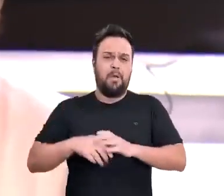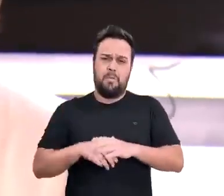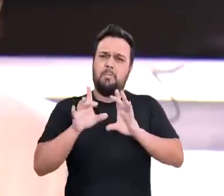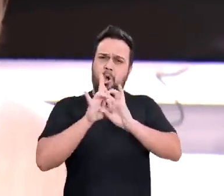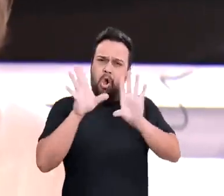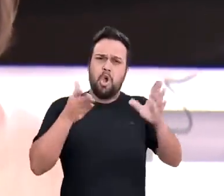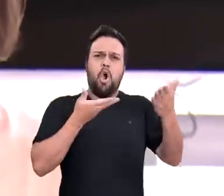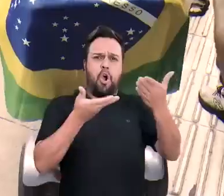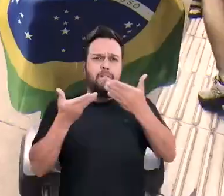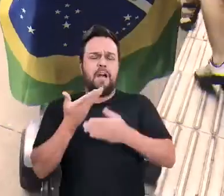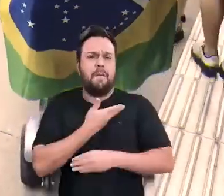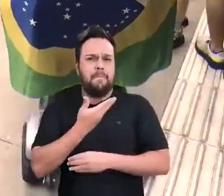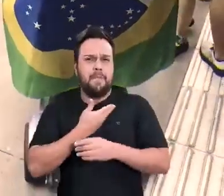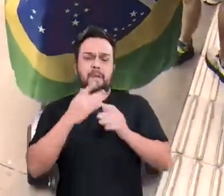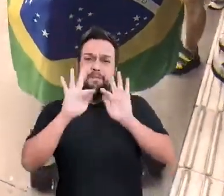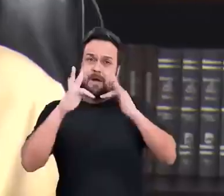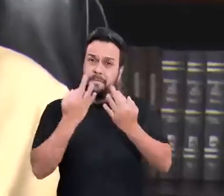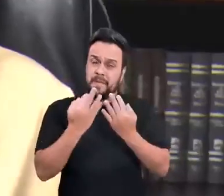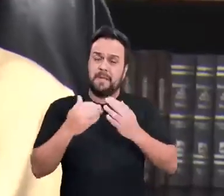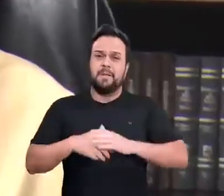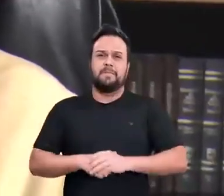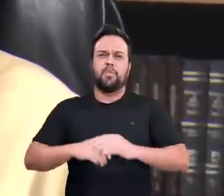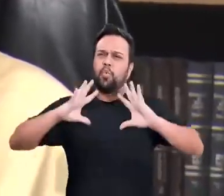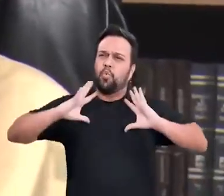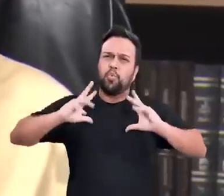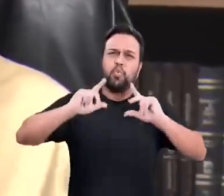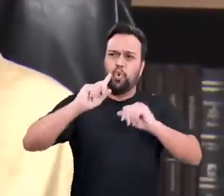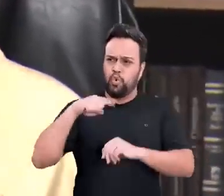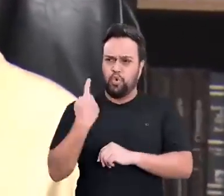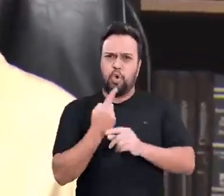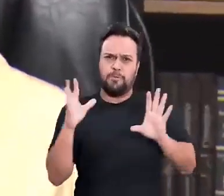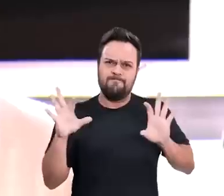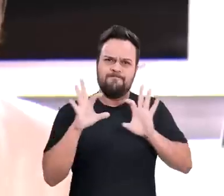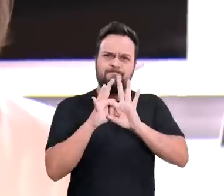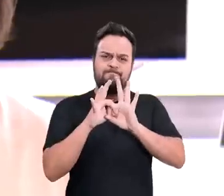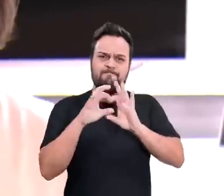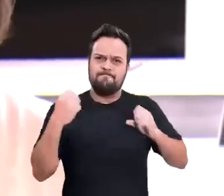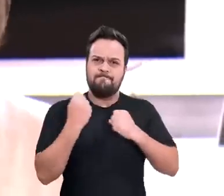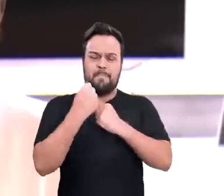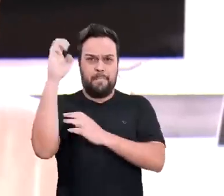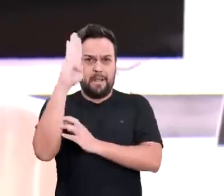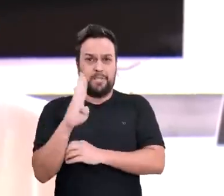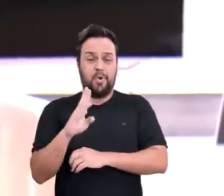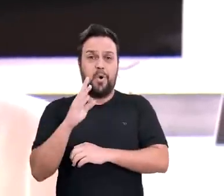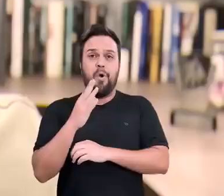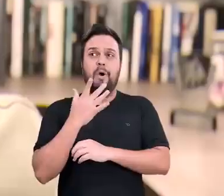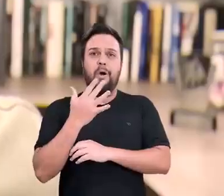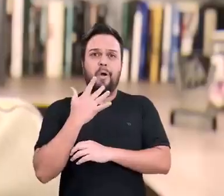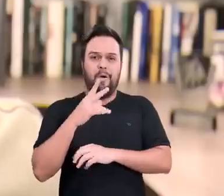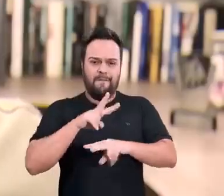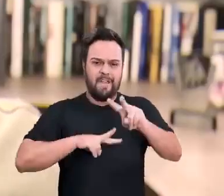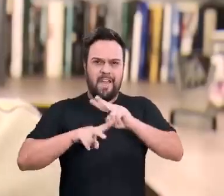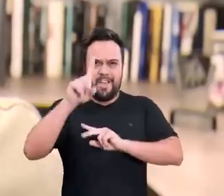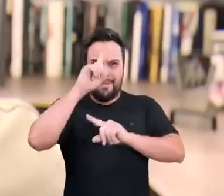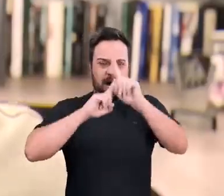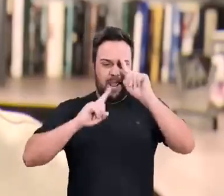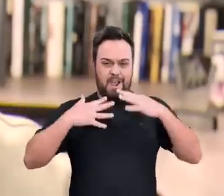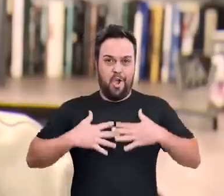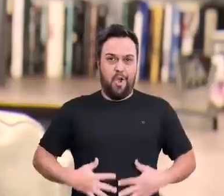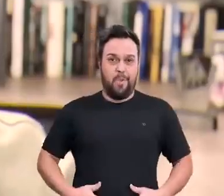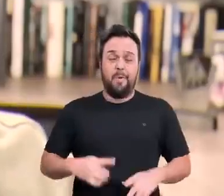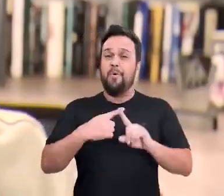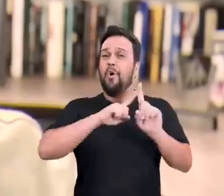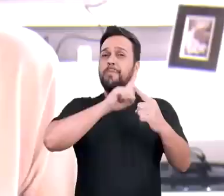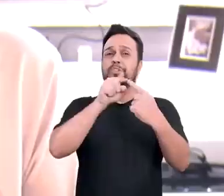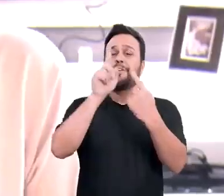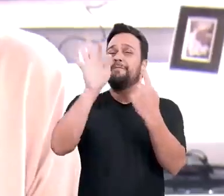amigos, familiares. Todos juntos pelo Brasil. Venham de verde e amarelo. Porque no fim das contas, o último